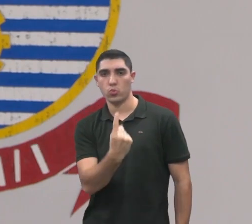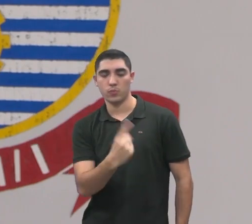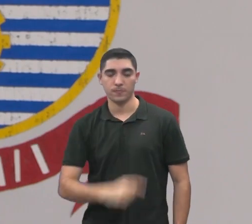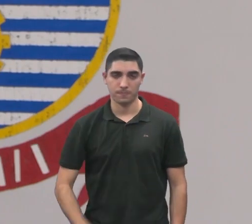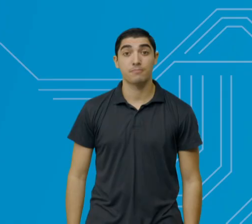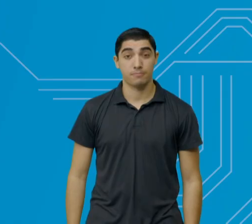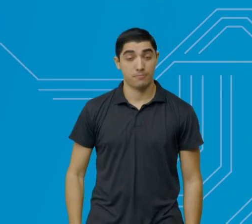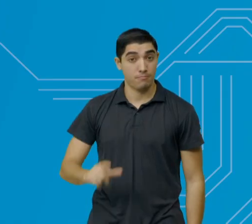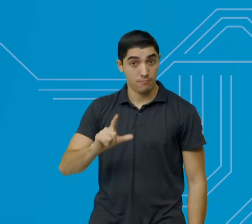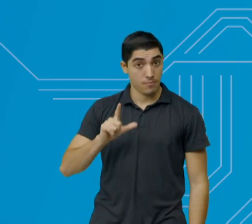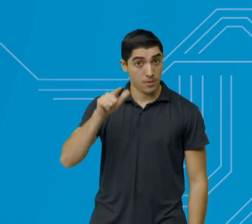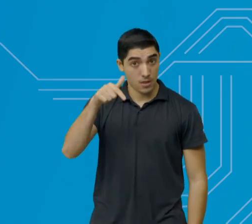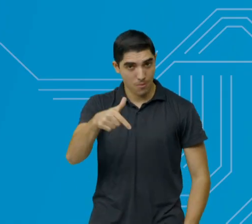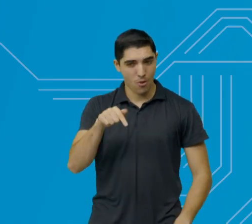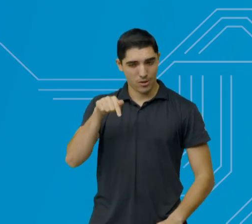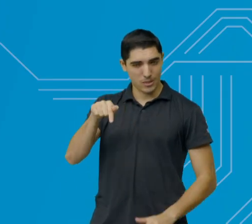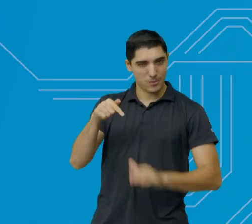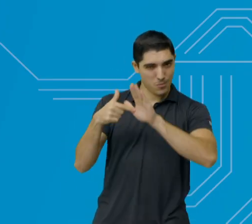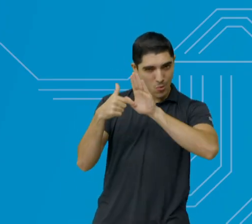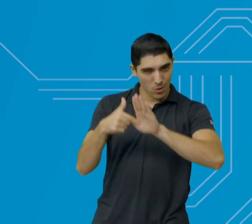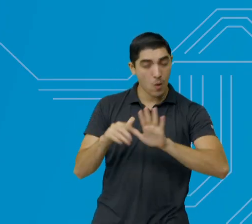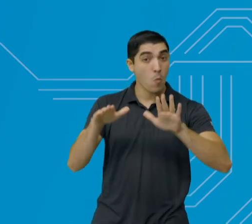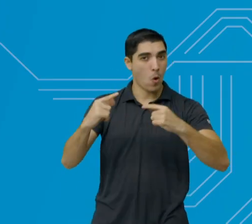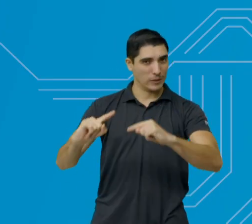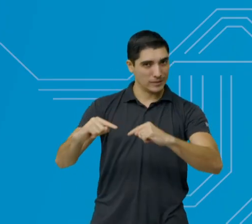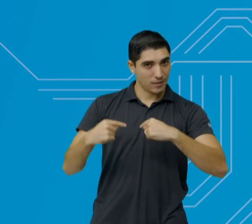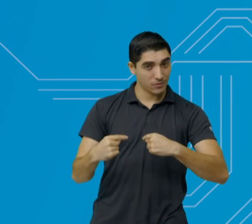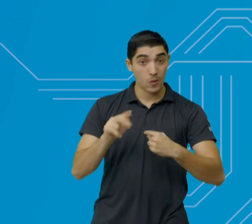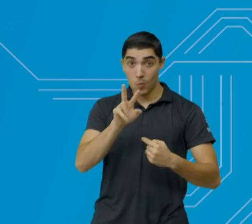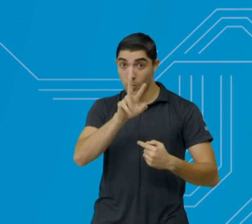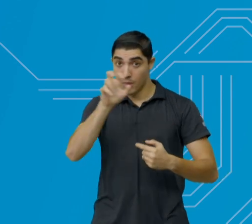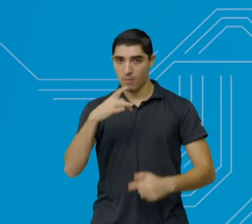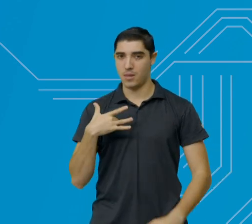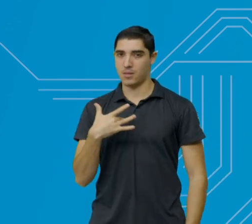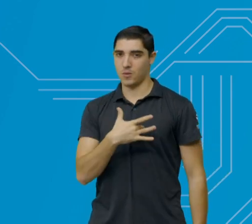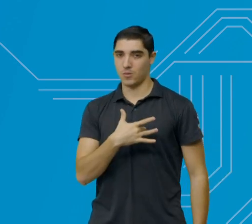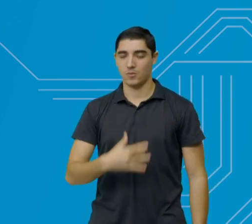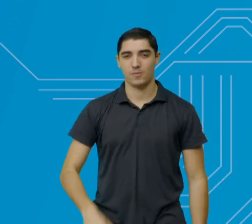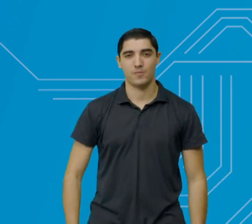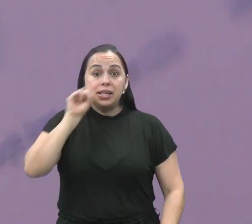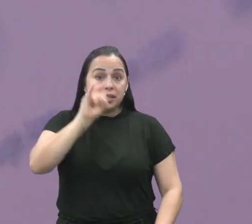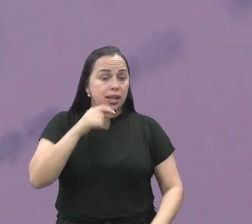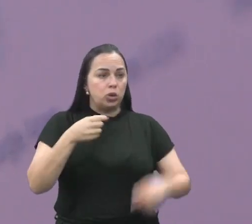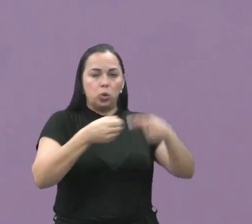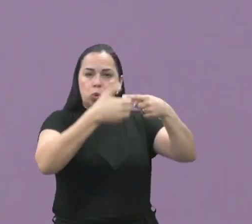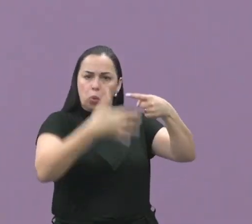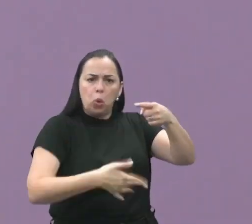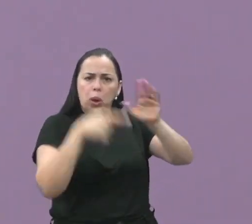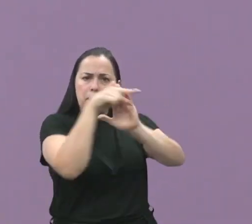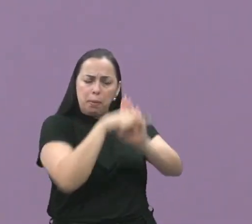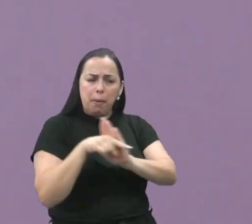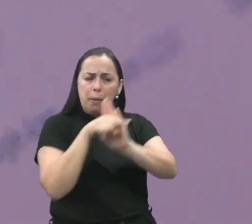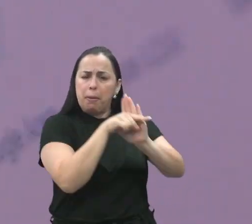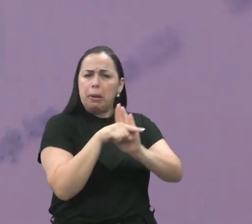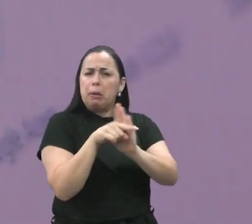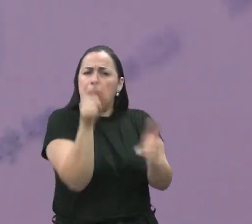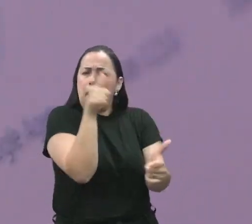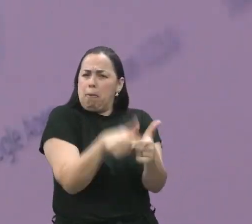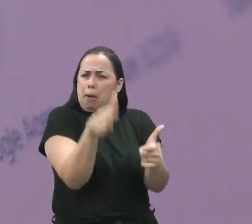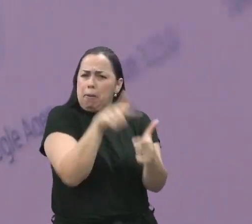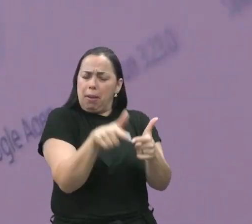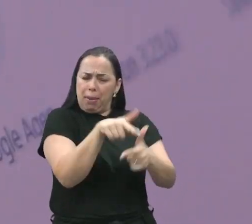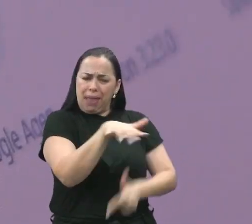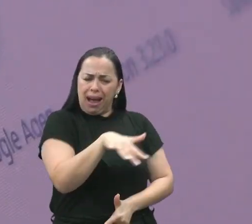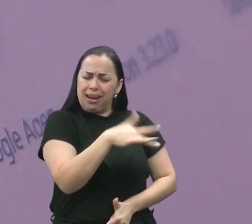de 181. O próximo episódio da série de desafios públicos é sobre saúde. Se você pesquisar no Google o que